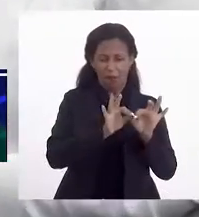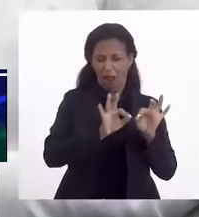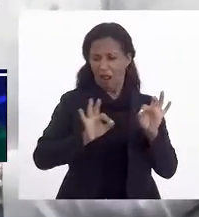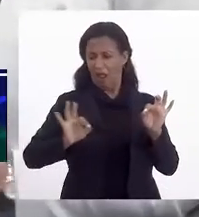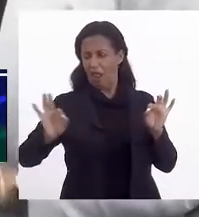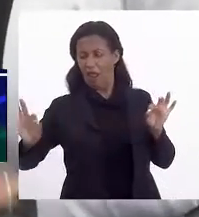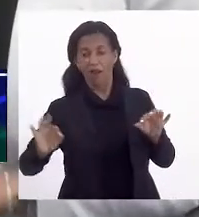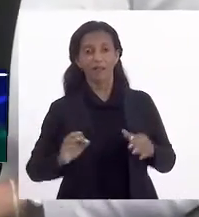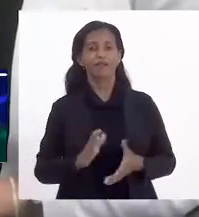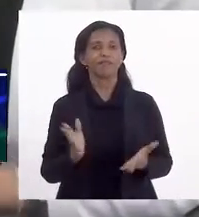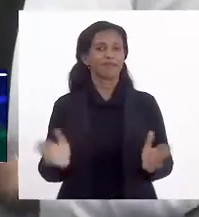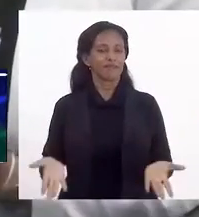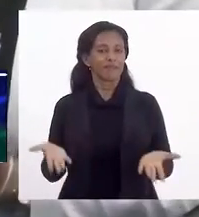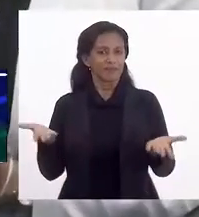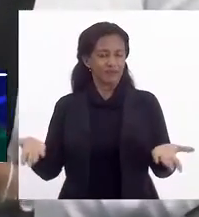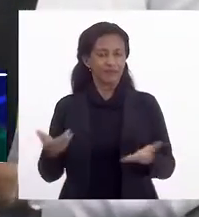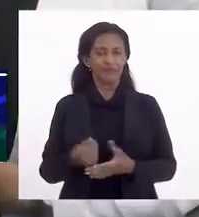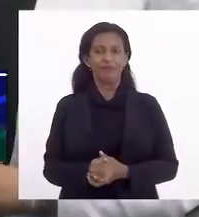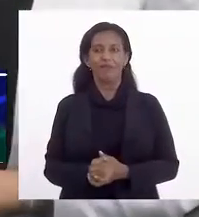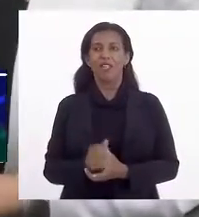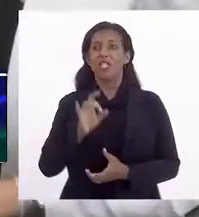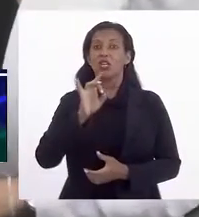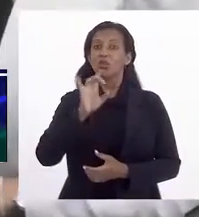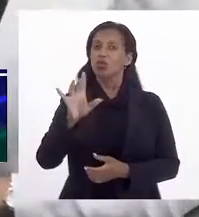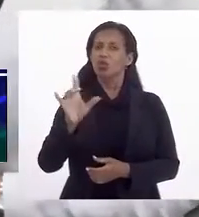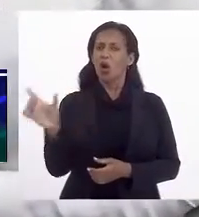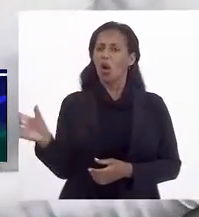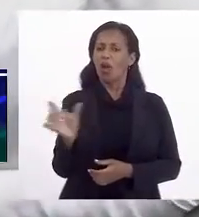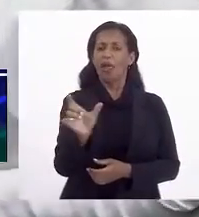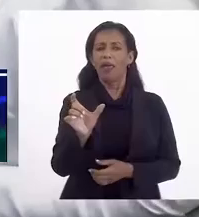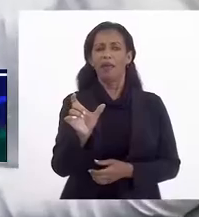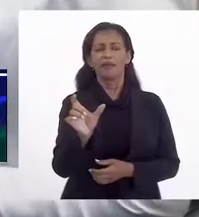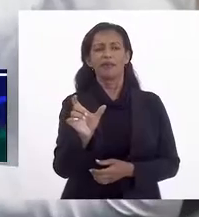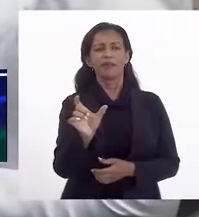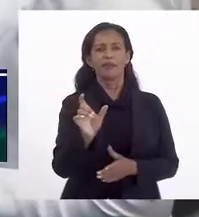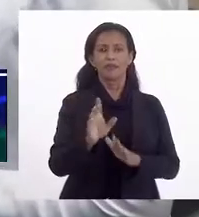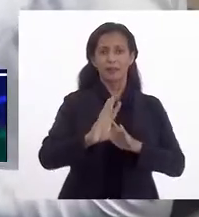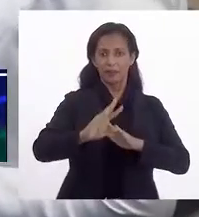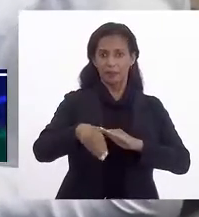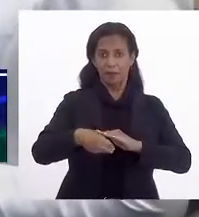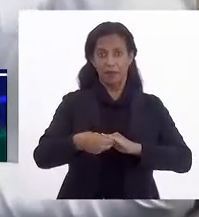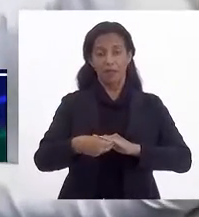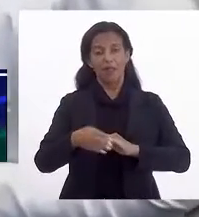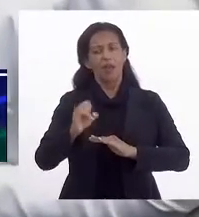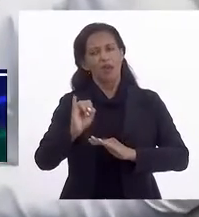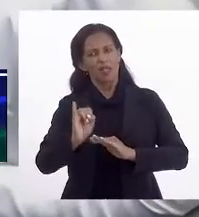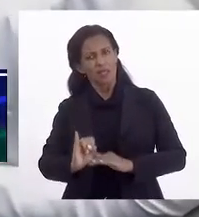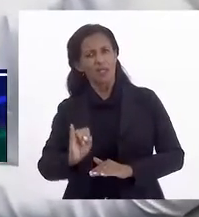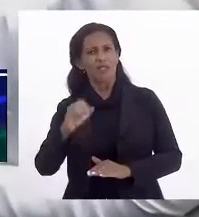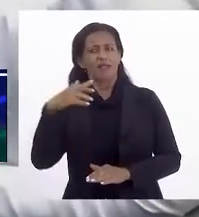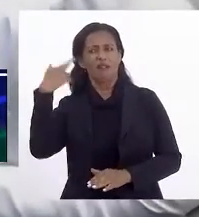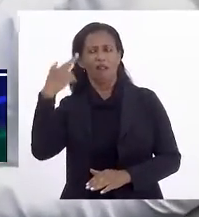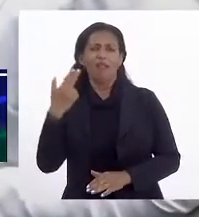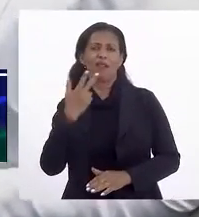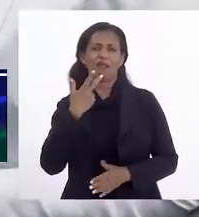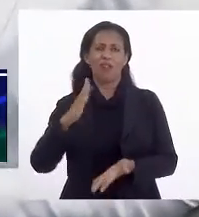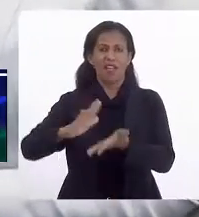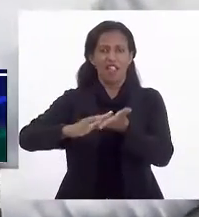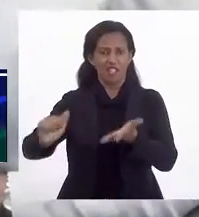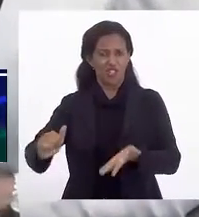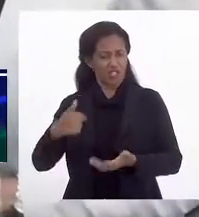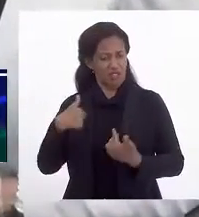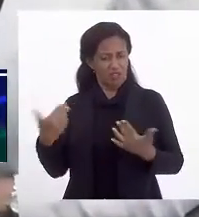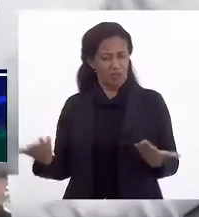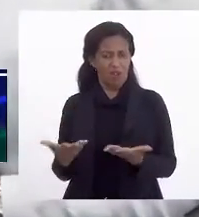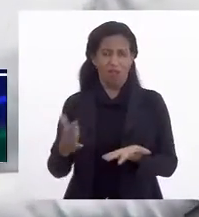nome. Então, senhor presidente, são só essas emendas. Agora, se a deputada Renata Souza falou, não, retira, eu retiro agora.